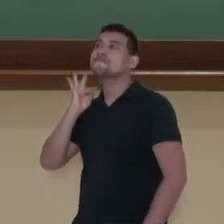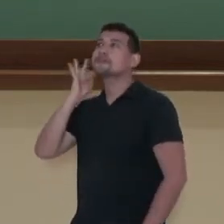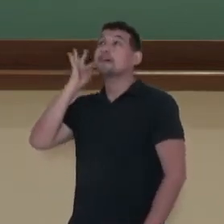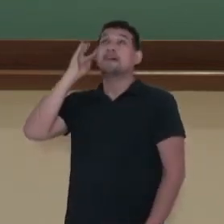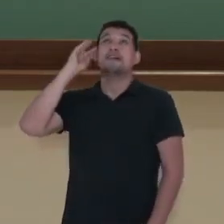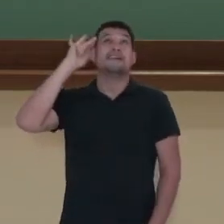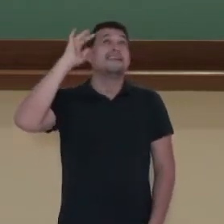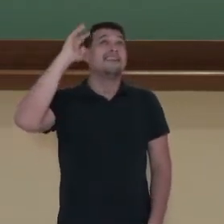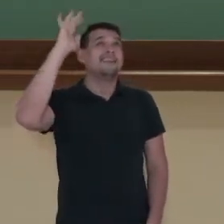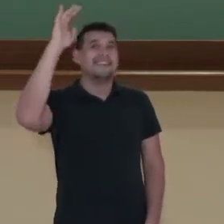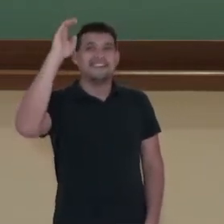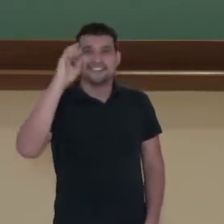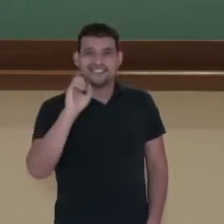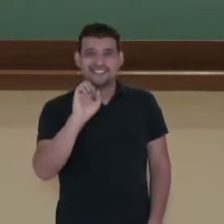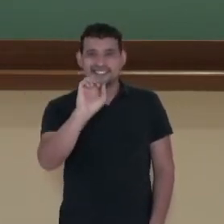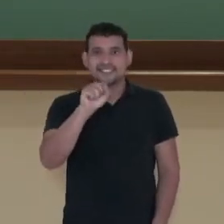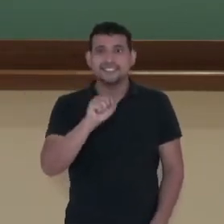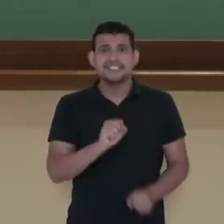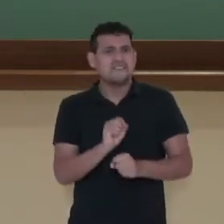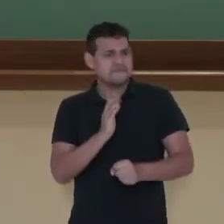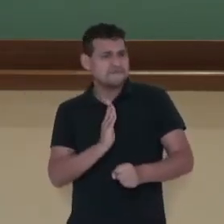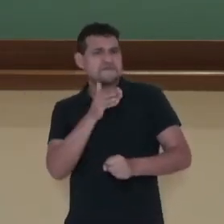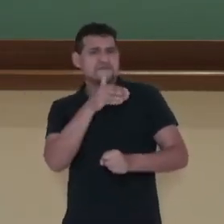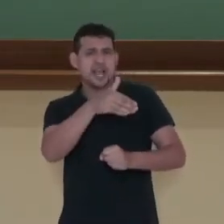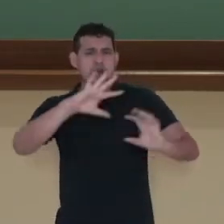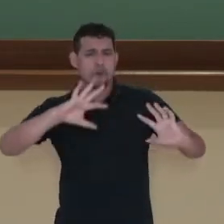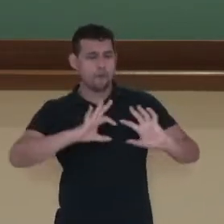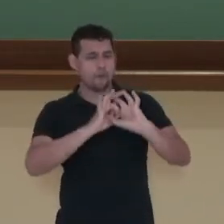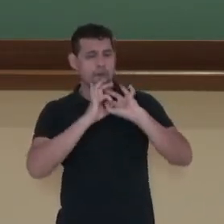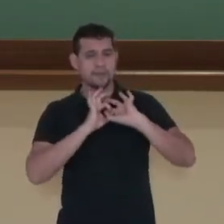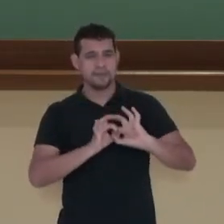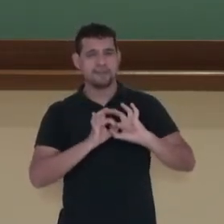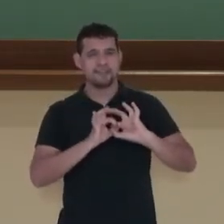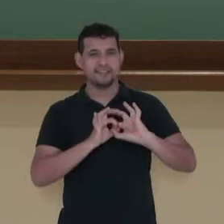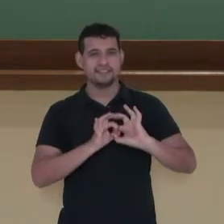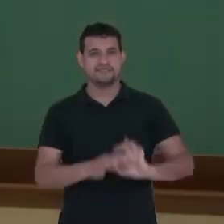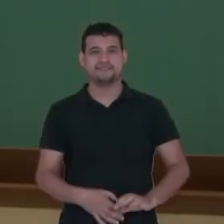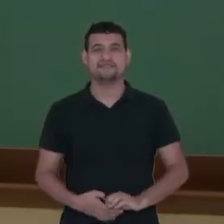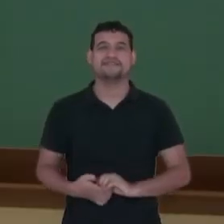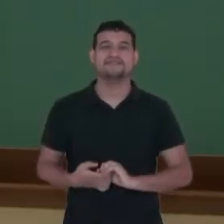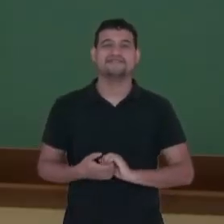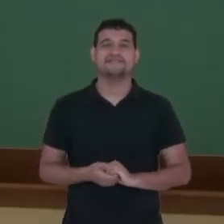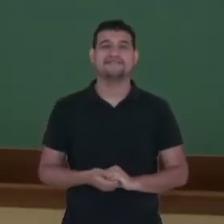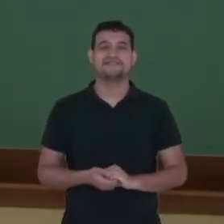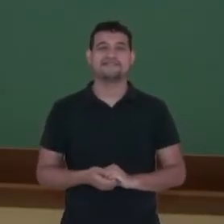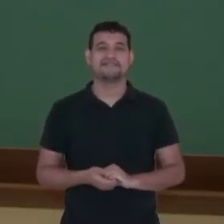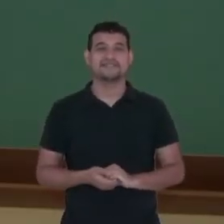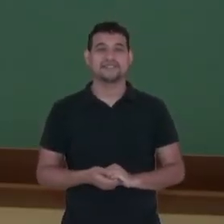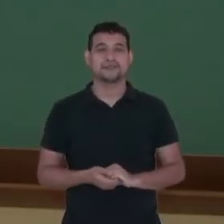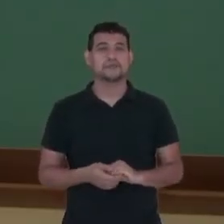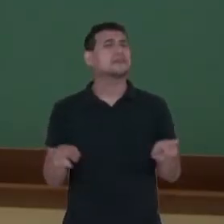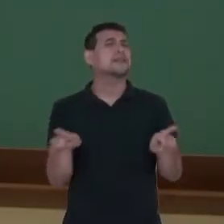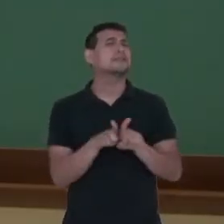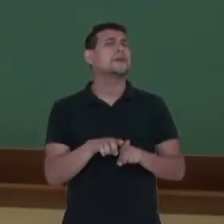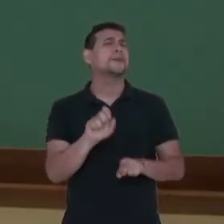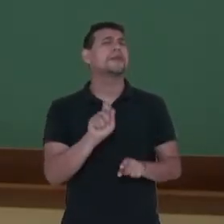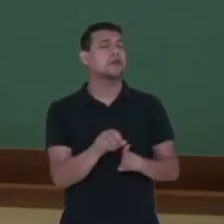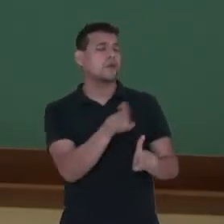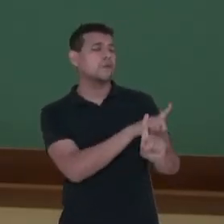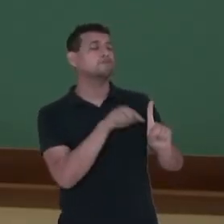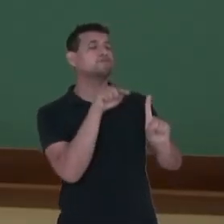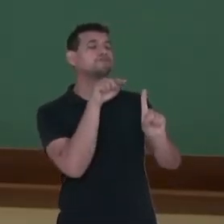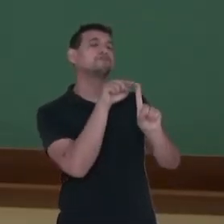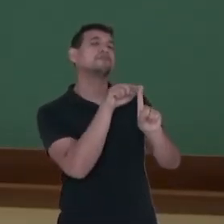ele chegue ali às Olimpíadas. E os